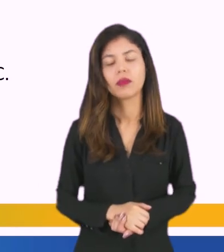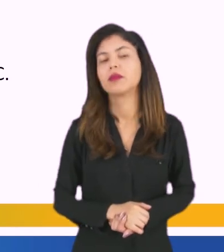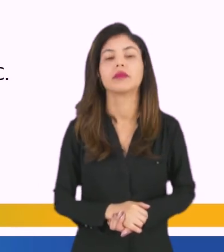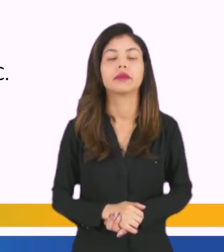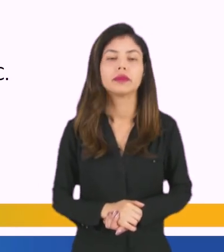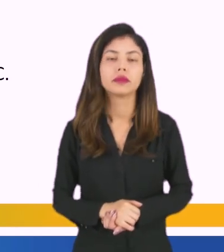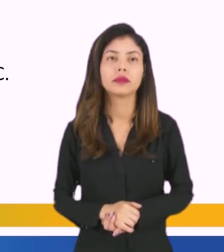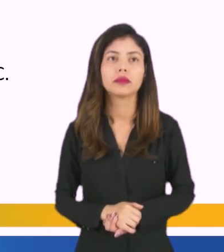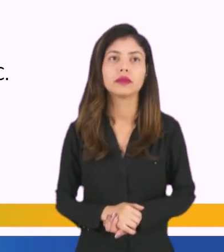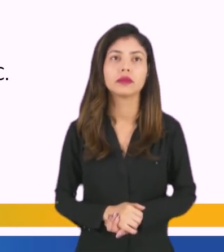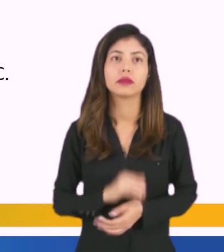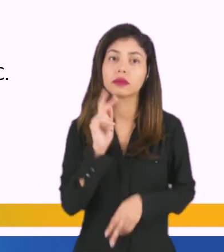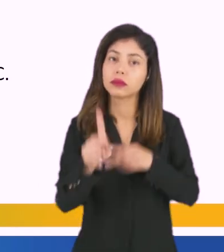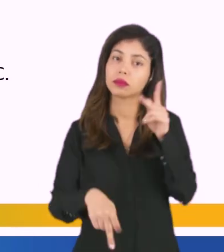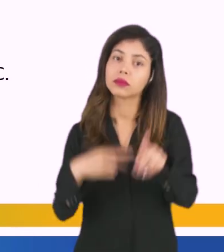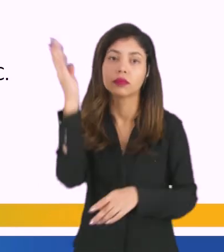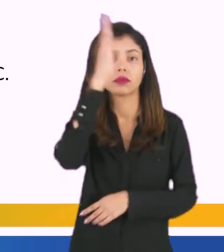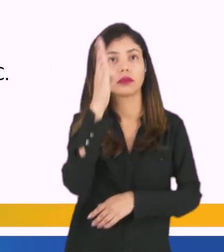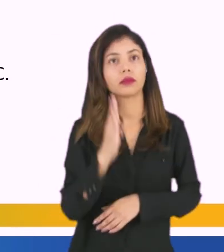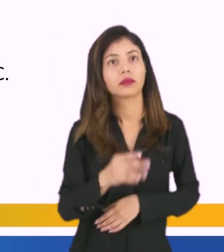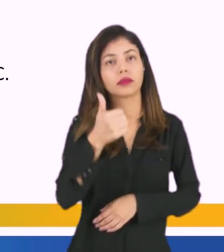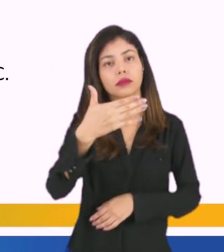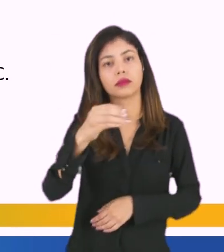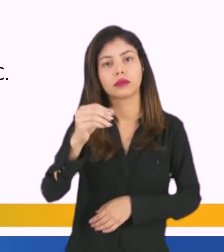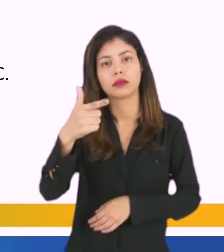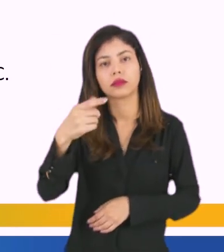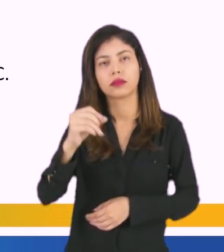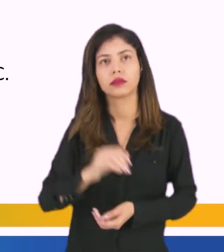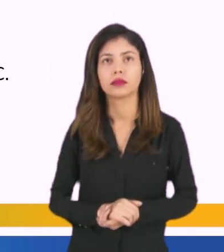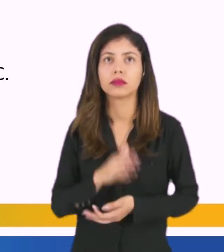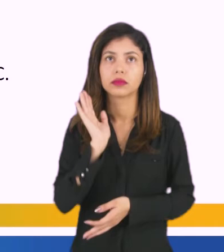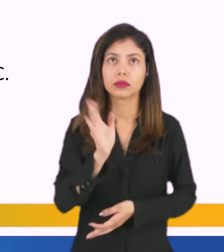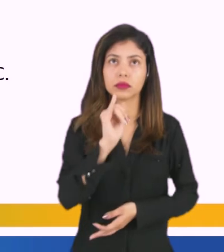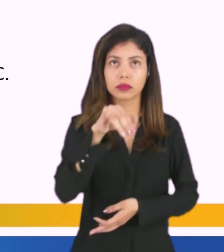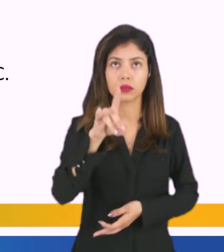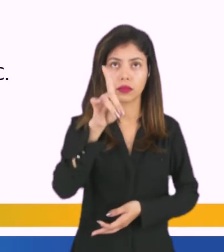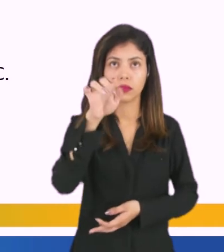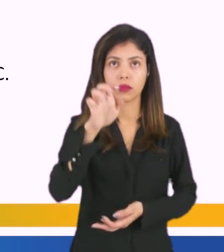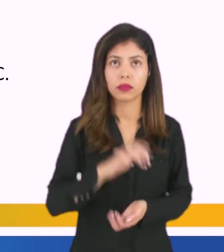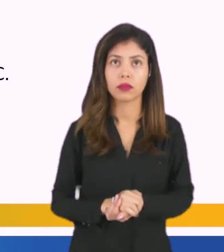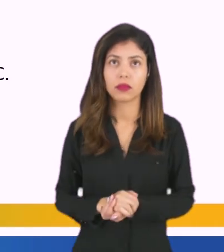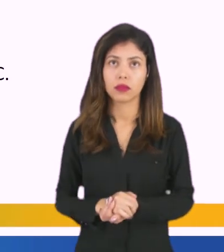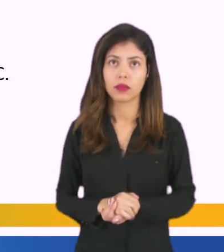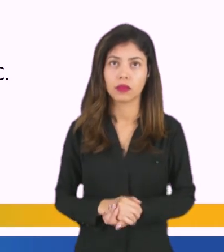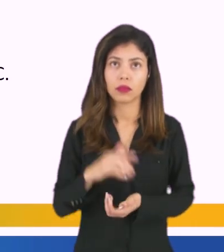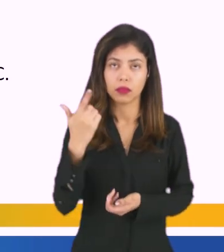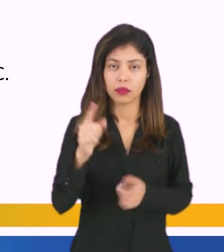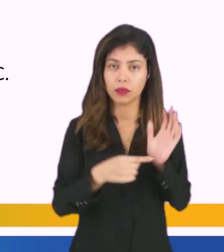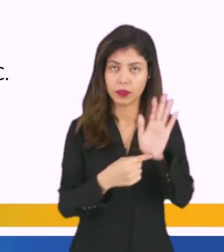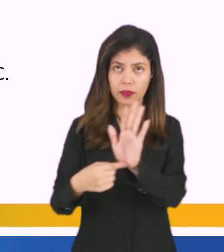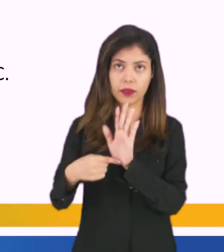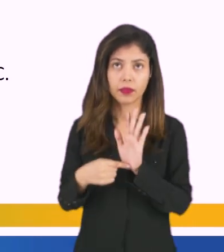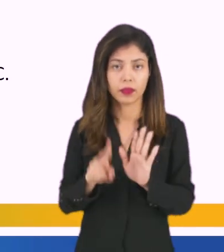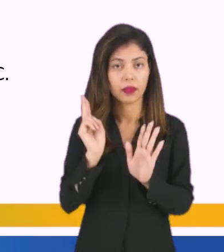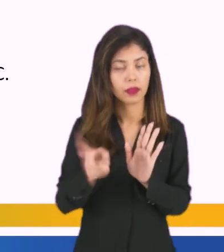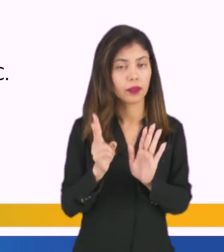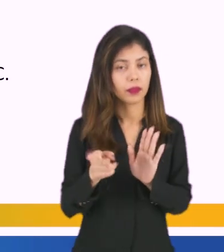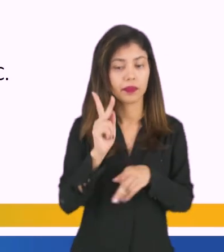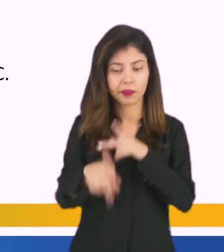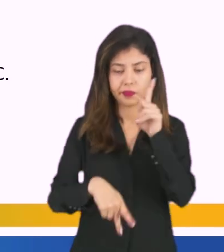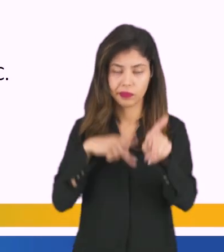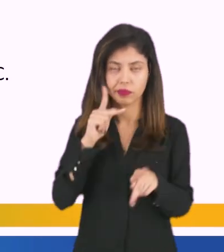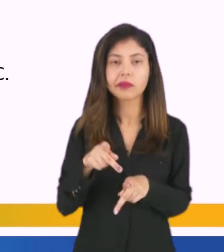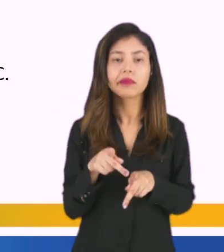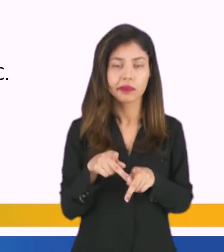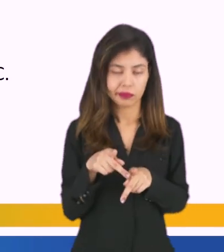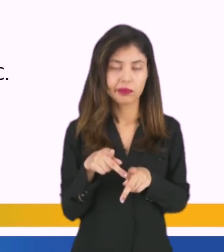no ano de 2010 e a população nesse mesmo período. Já o índice, o denominador não representa exatamente a população que